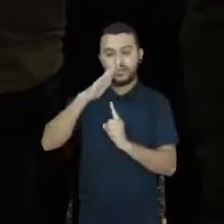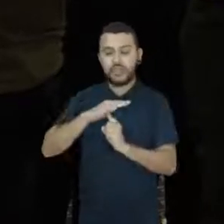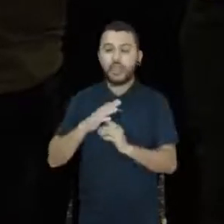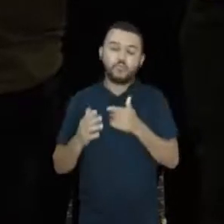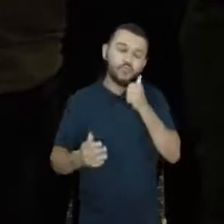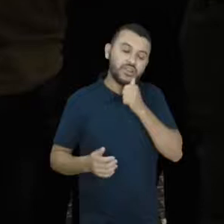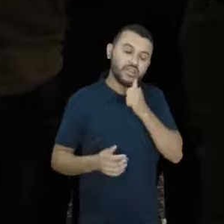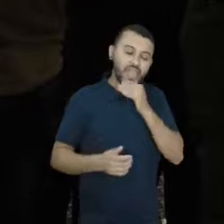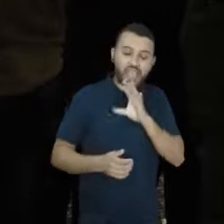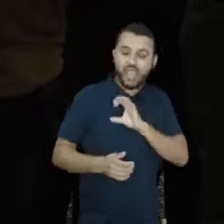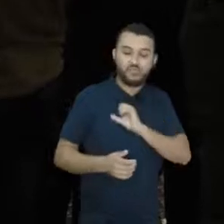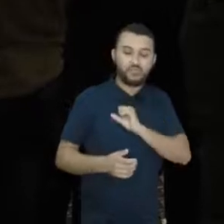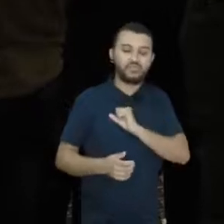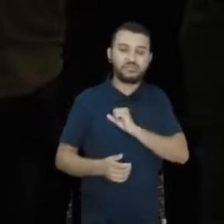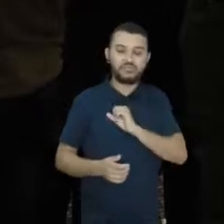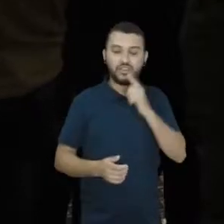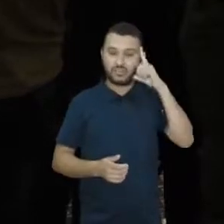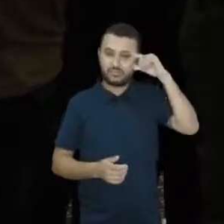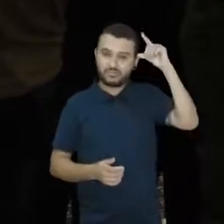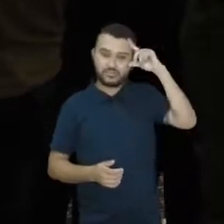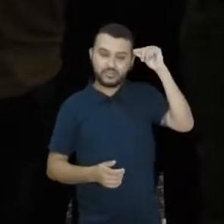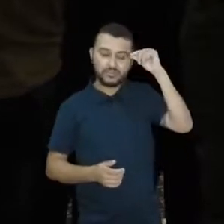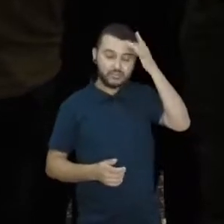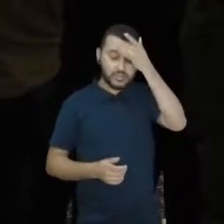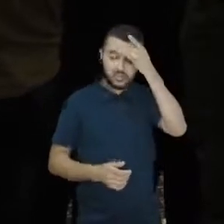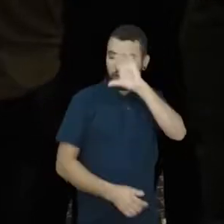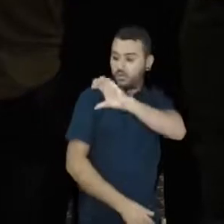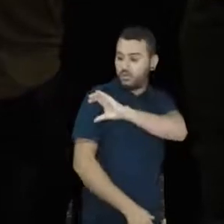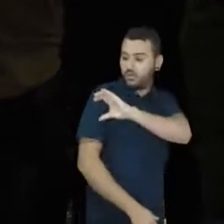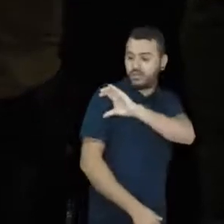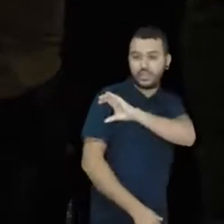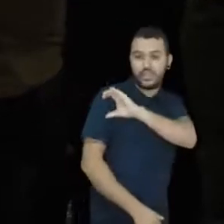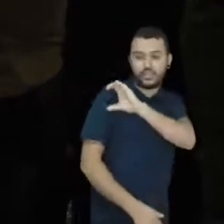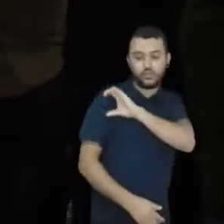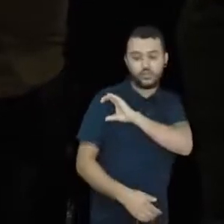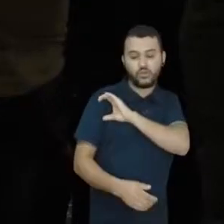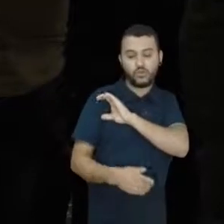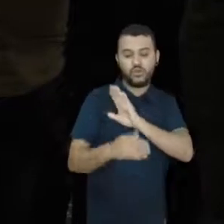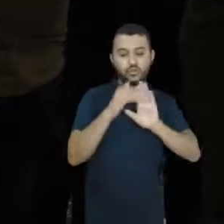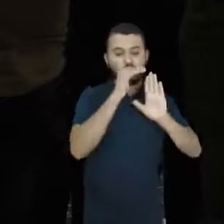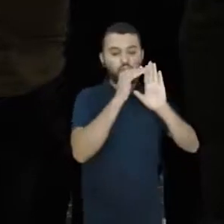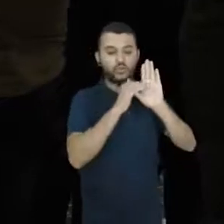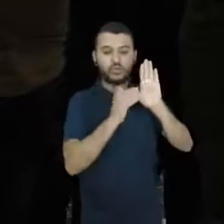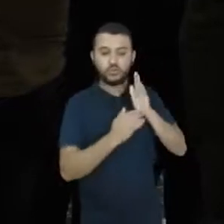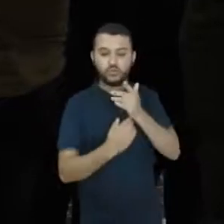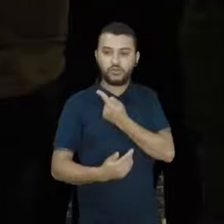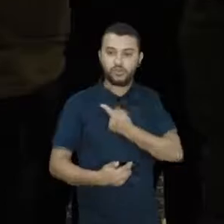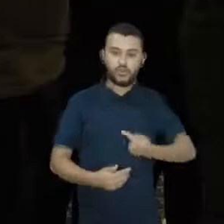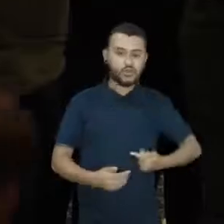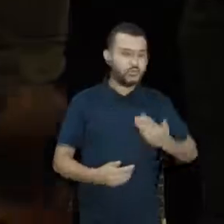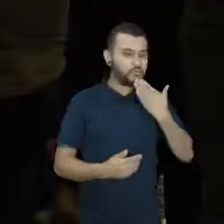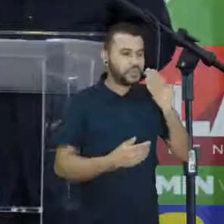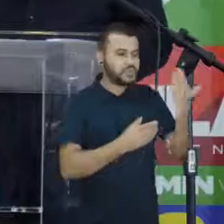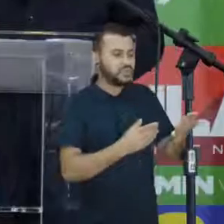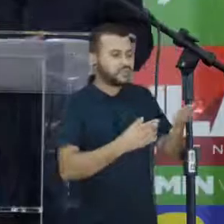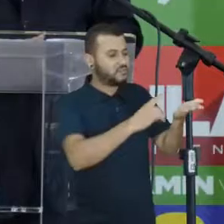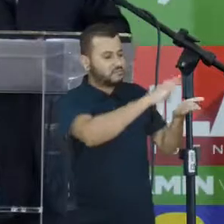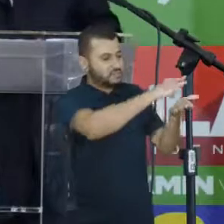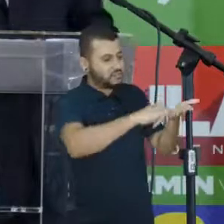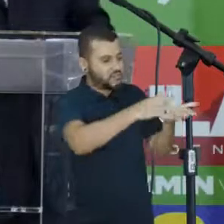Aloysio Mercadante, coordenador do nosso programa de governo, até pedi para ele entregar uma cópia do